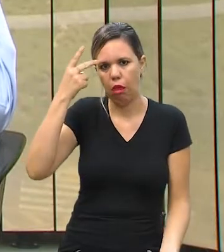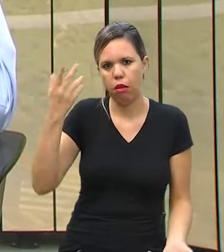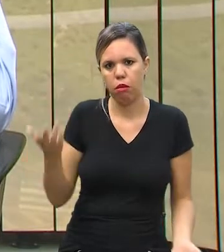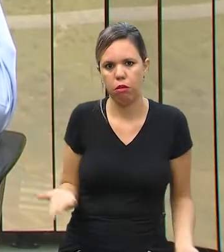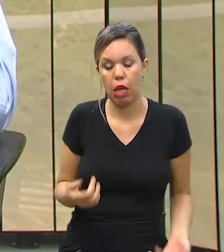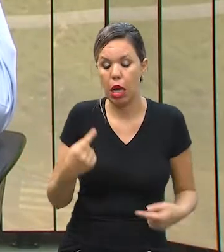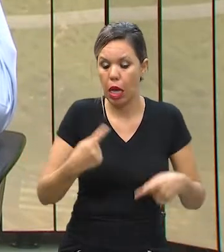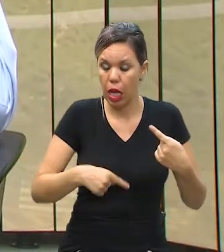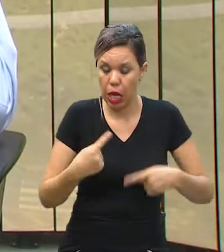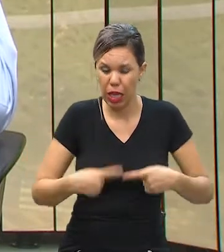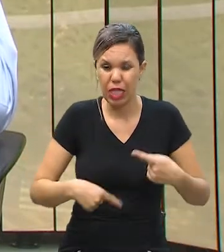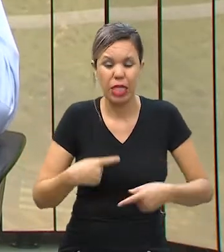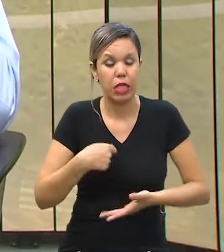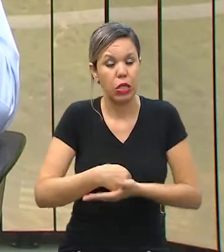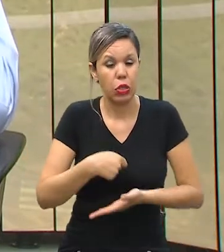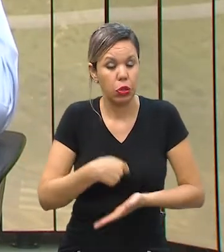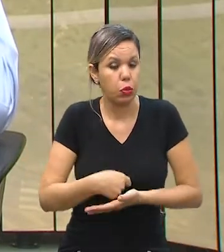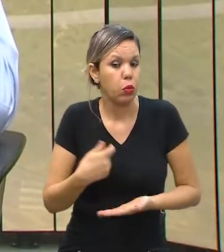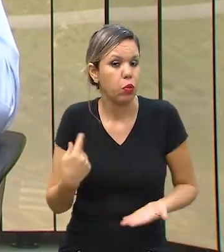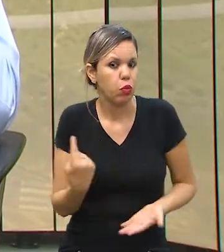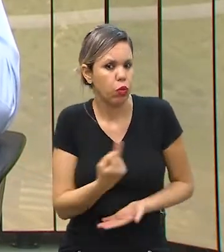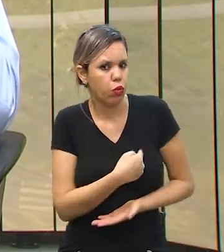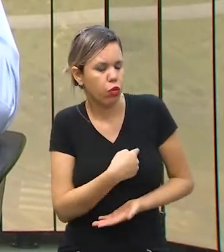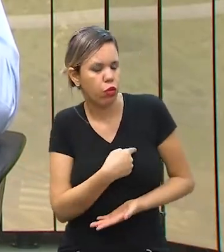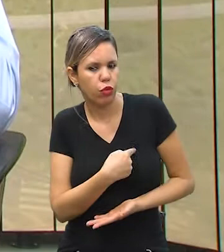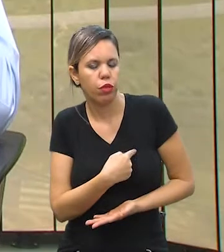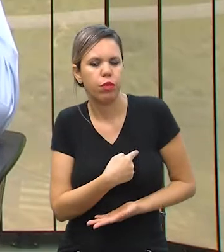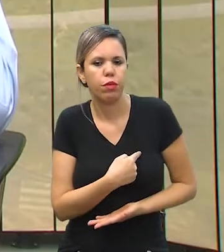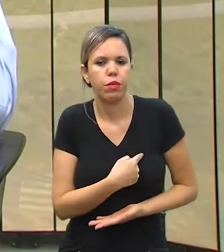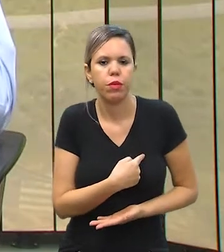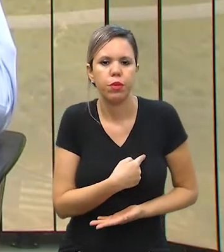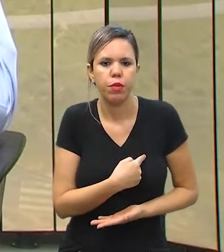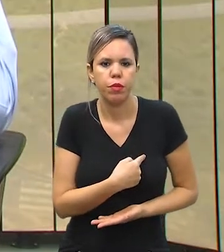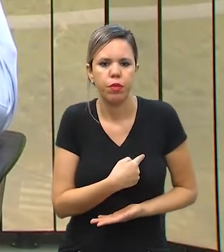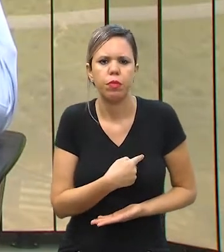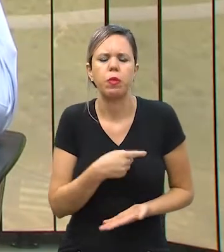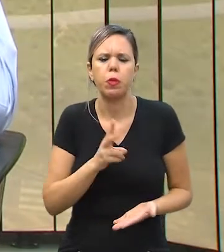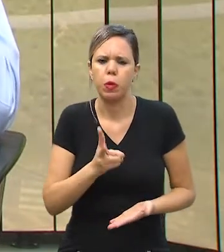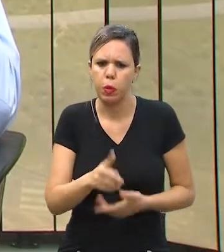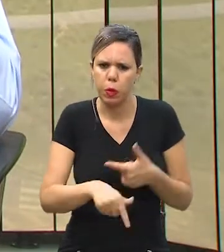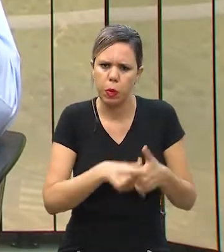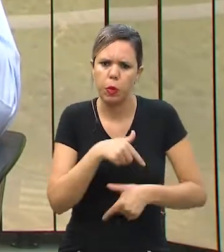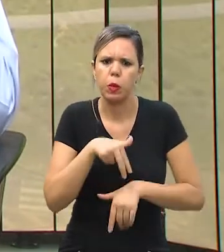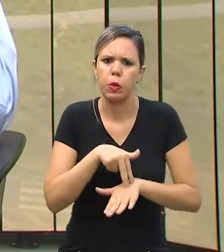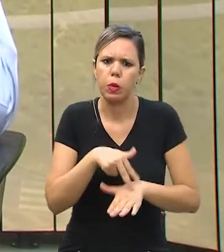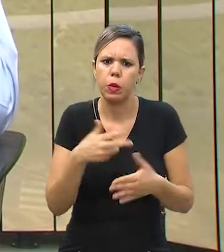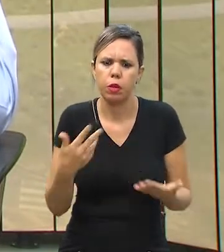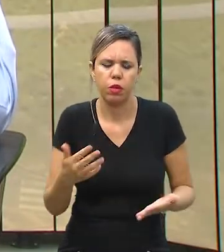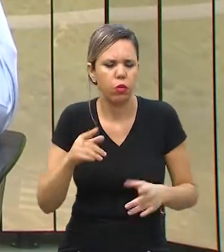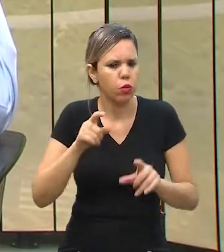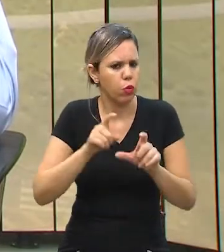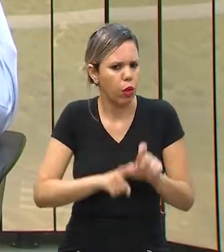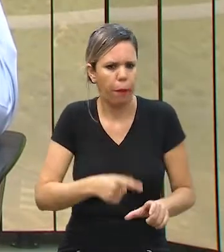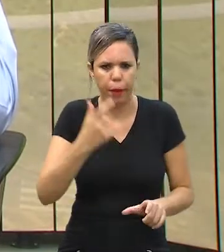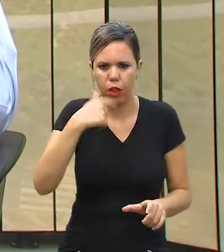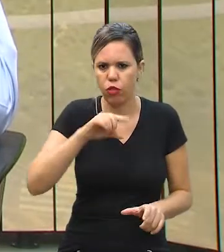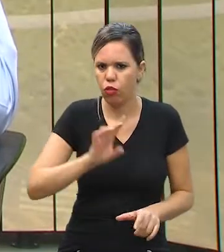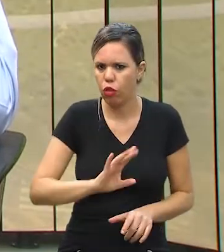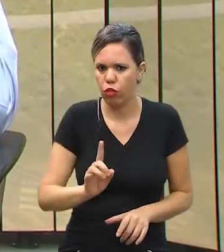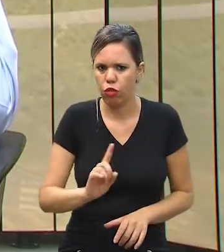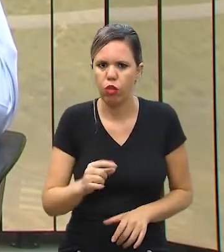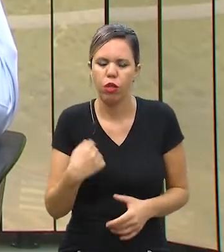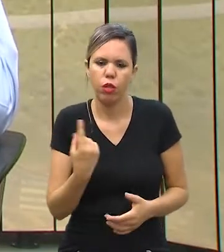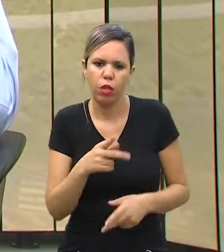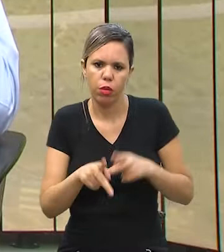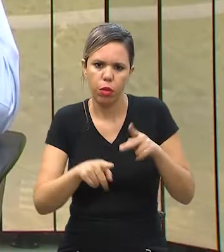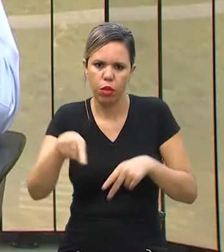A política ela requer da gente aqui muita perseverança e tem coisas que não dependem da gente também. E isso aí